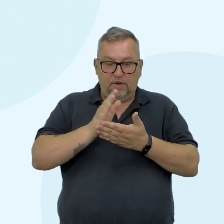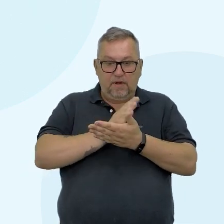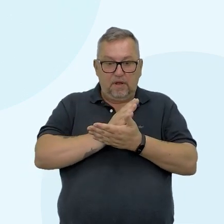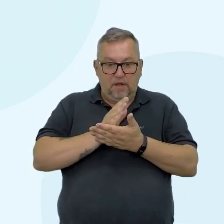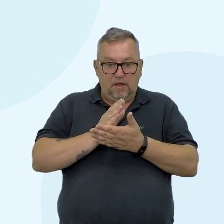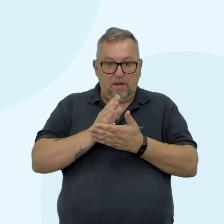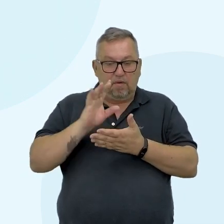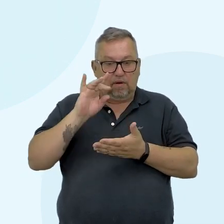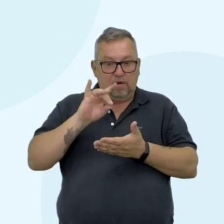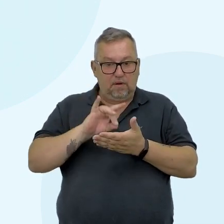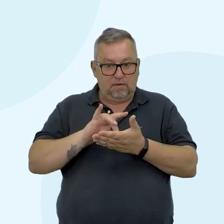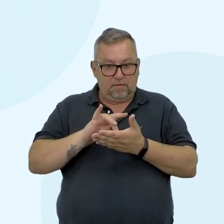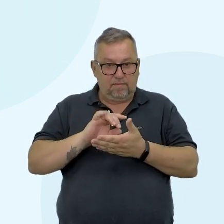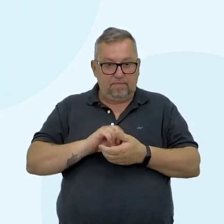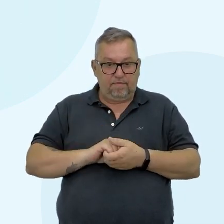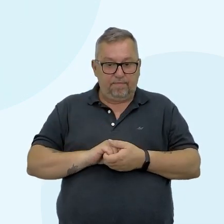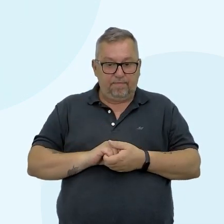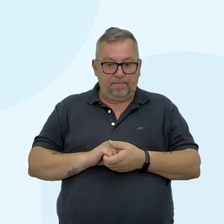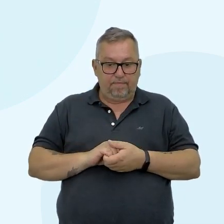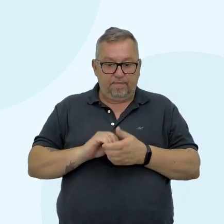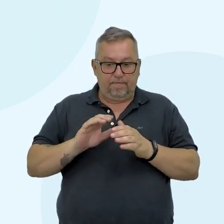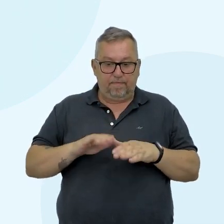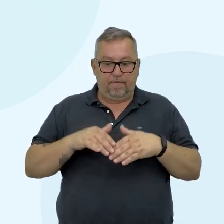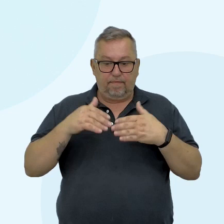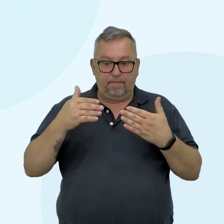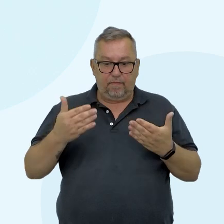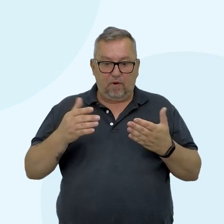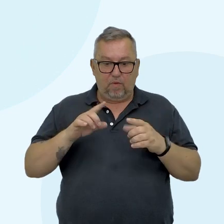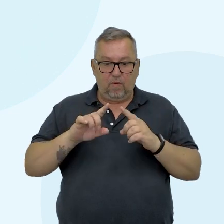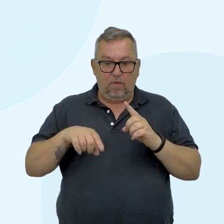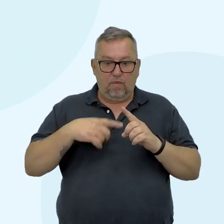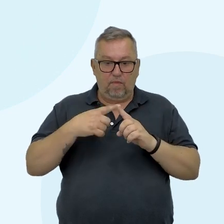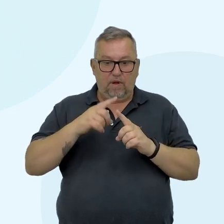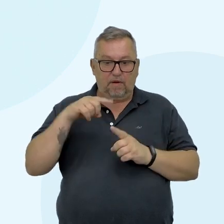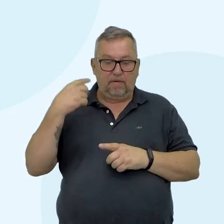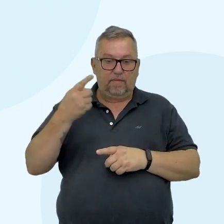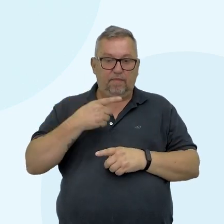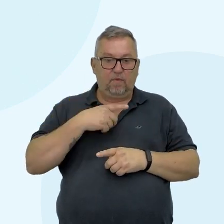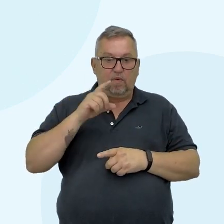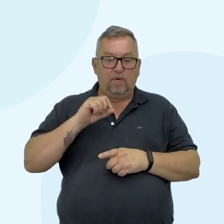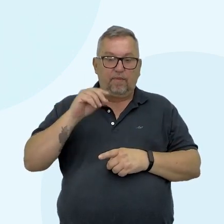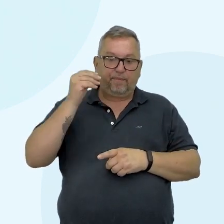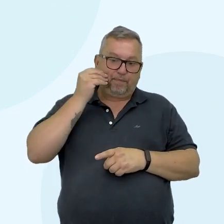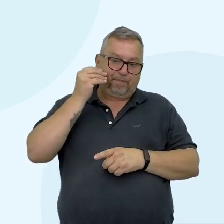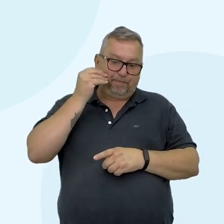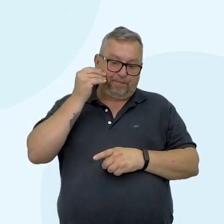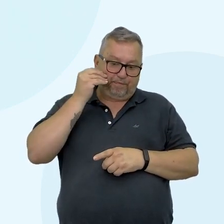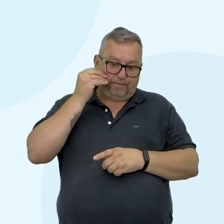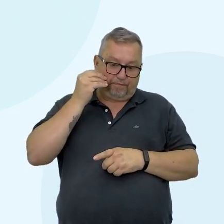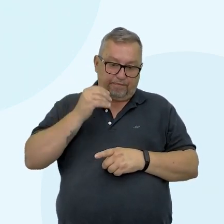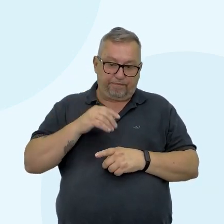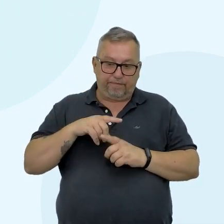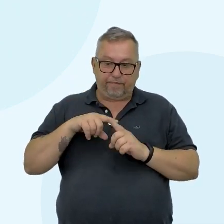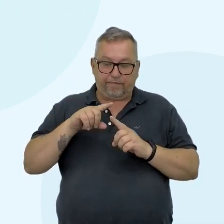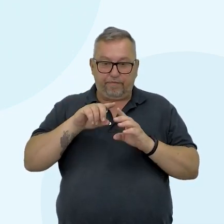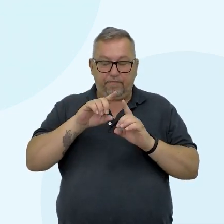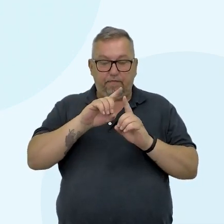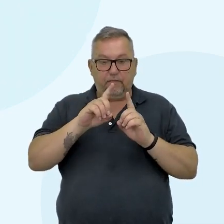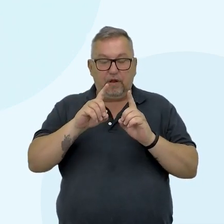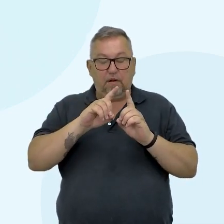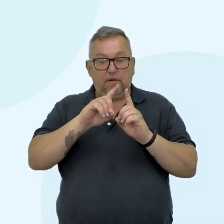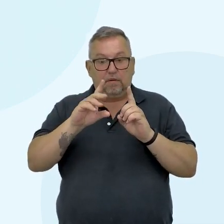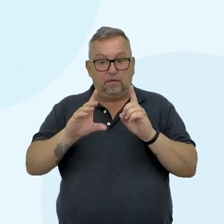em partes constitutivas. Então, quanto mais nós tentarmos decompor